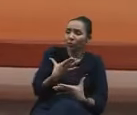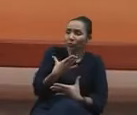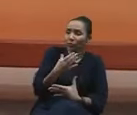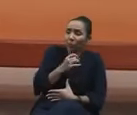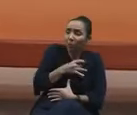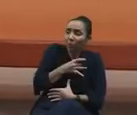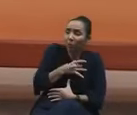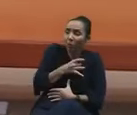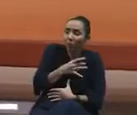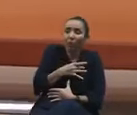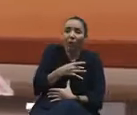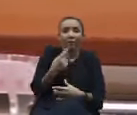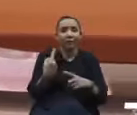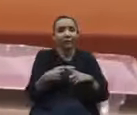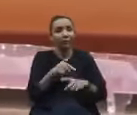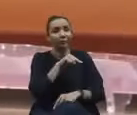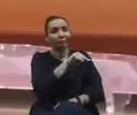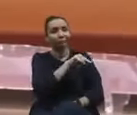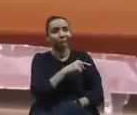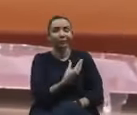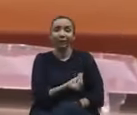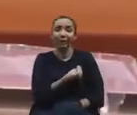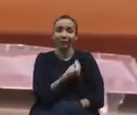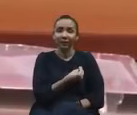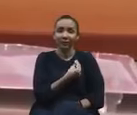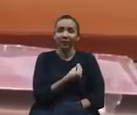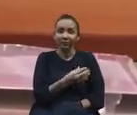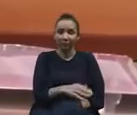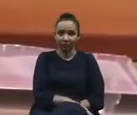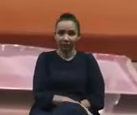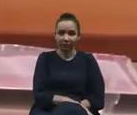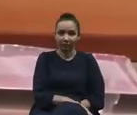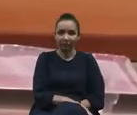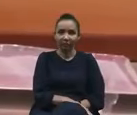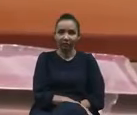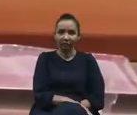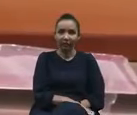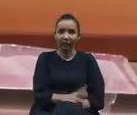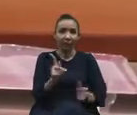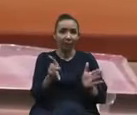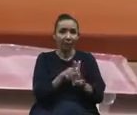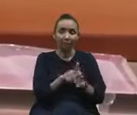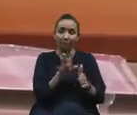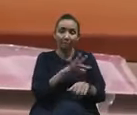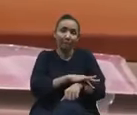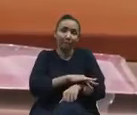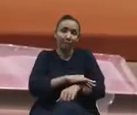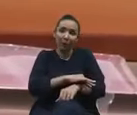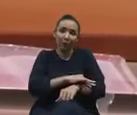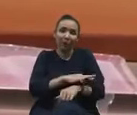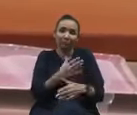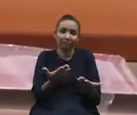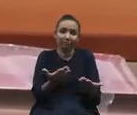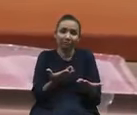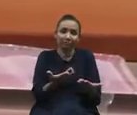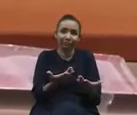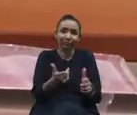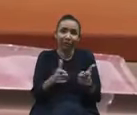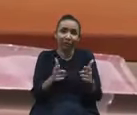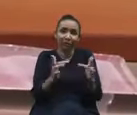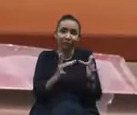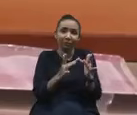vamos continuar na esteira da carnalidade aí o Eliseu disse oh meu